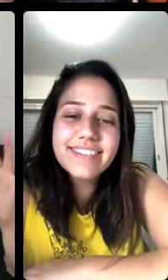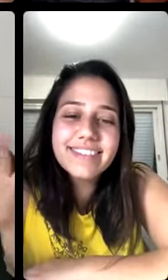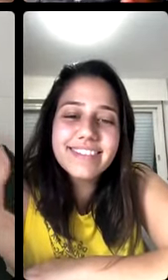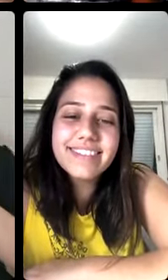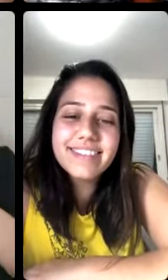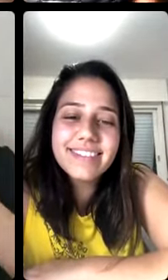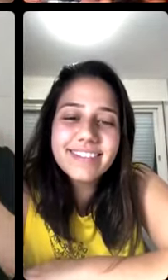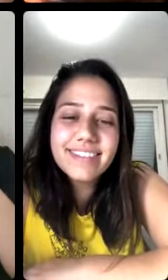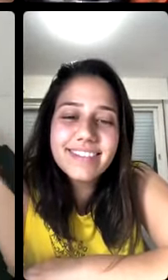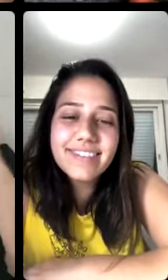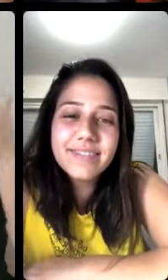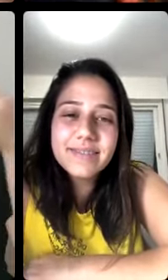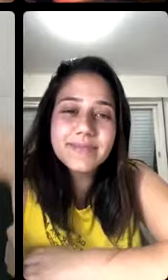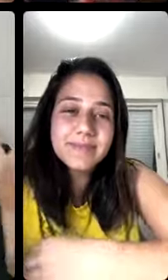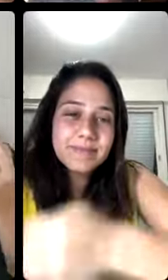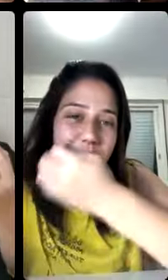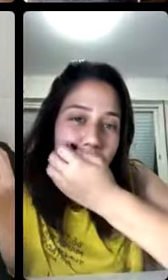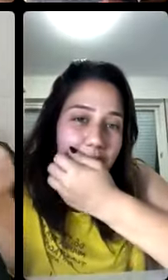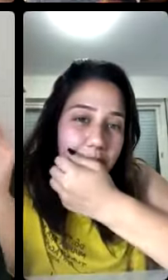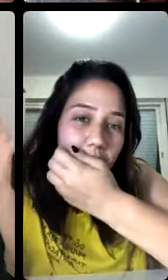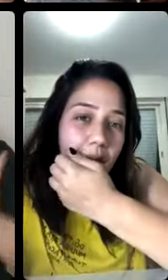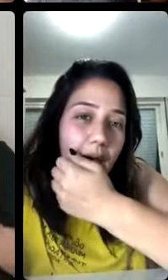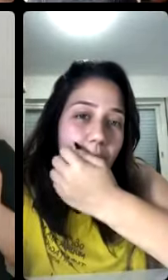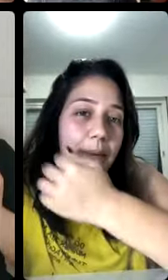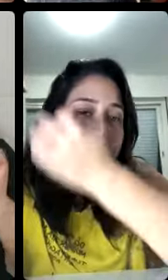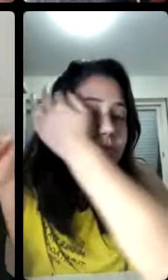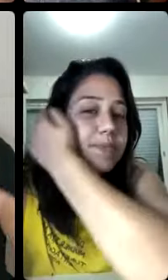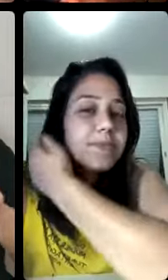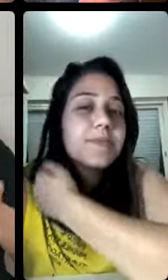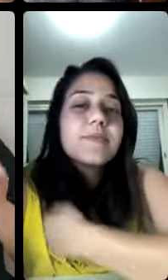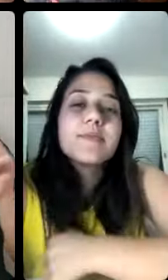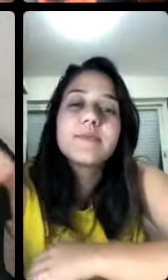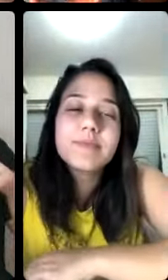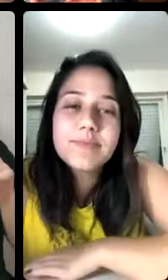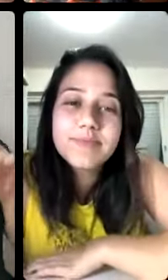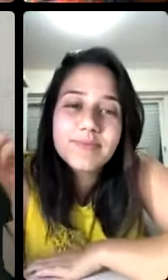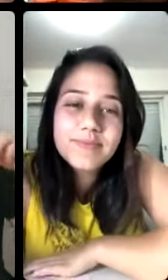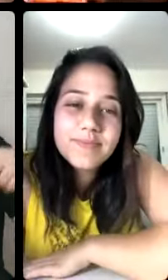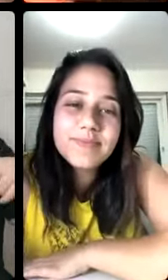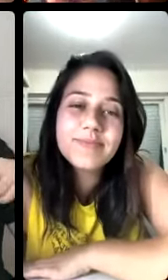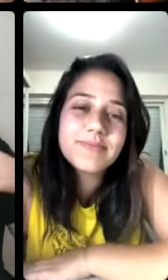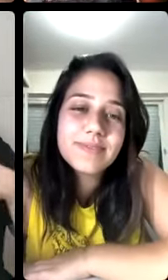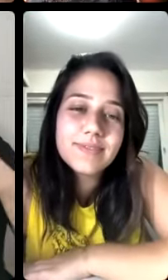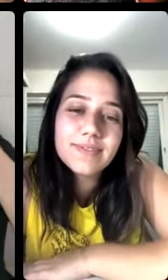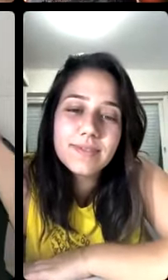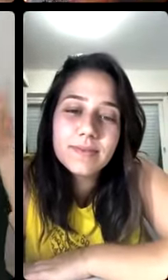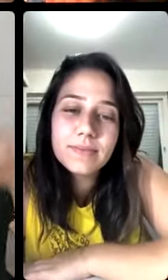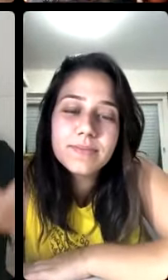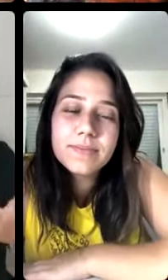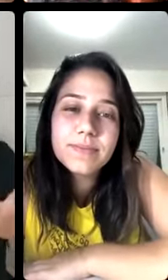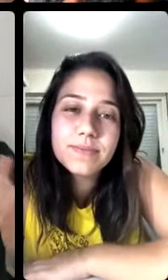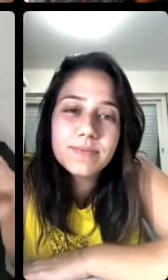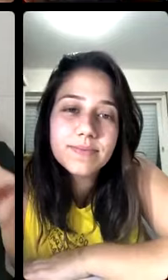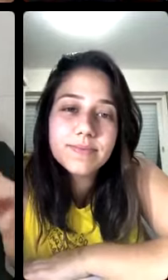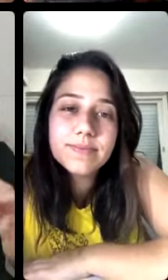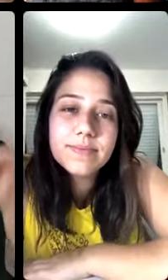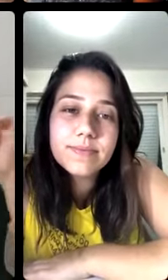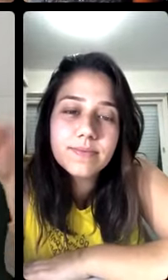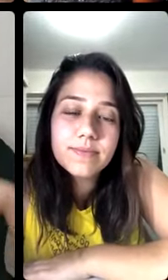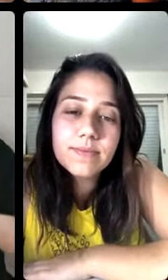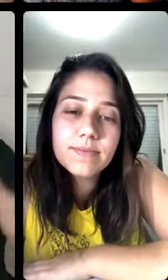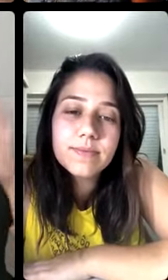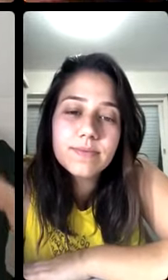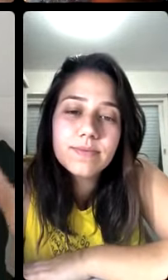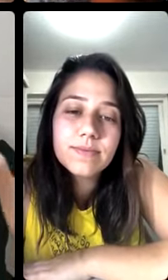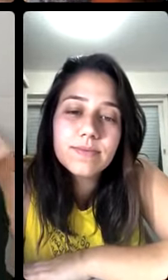sobre quem é o projeto Rondon, né? Como é que ele funciona. Então, eu estava contando que é um projeto de extensão, que talvez